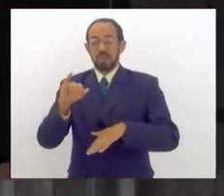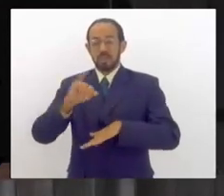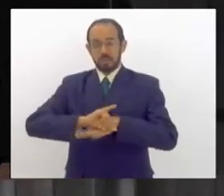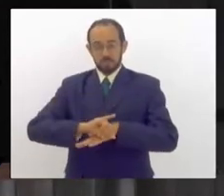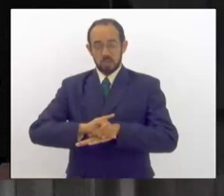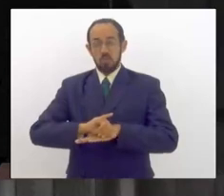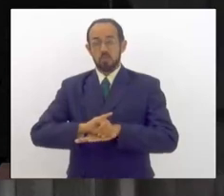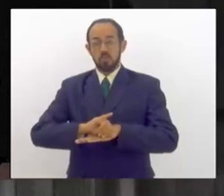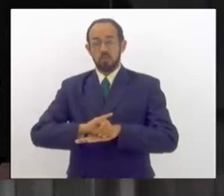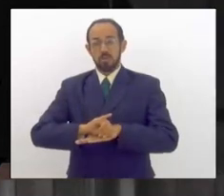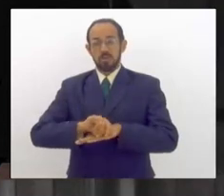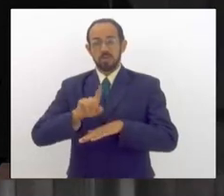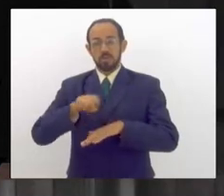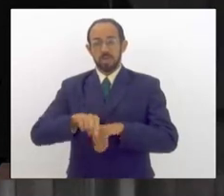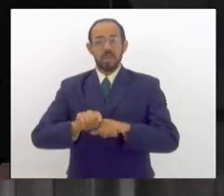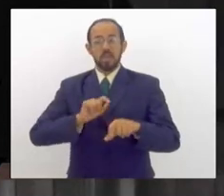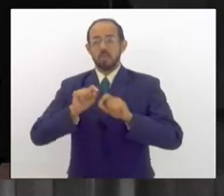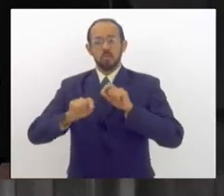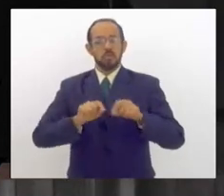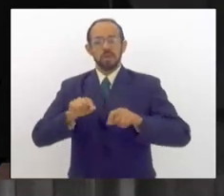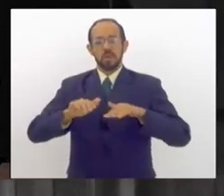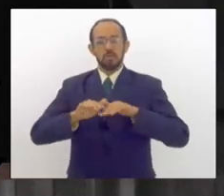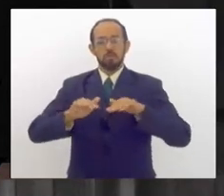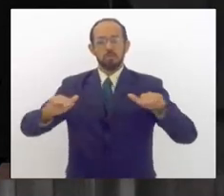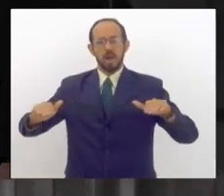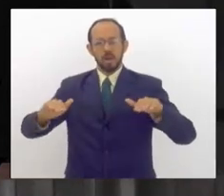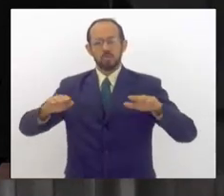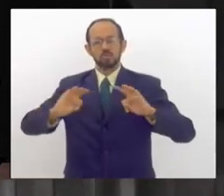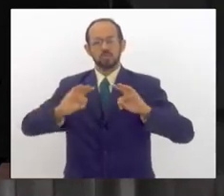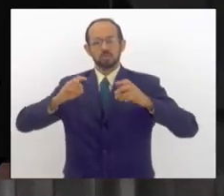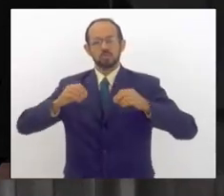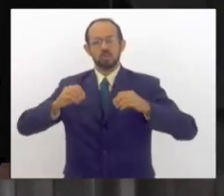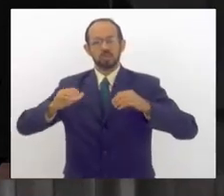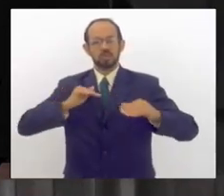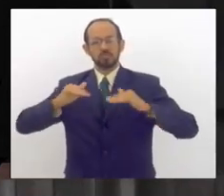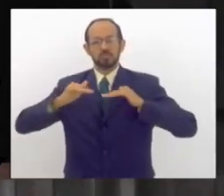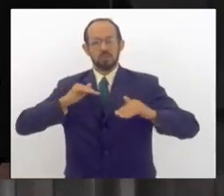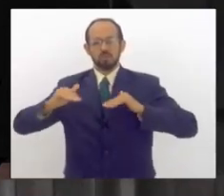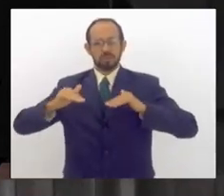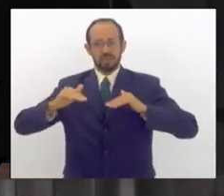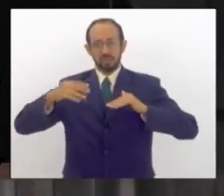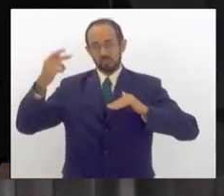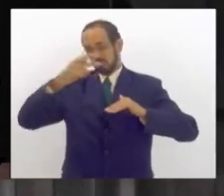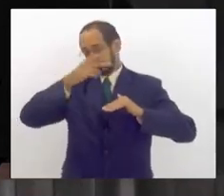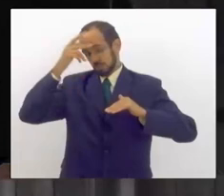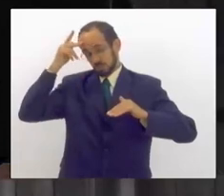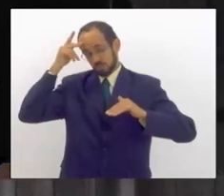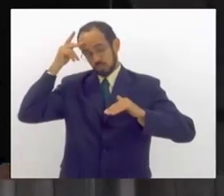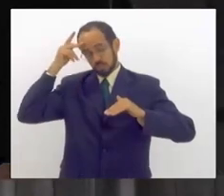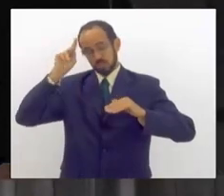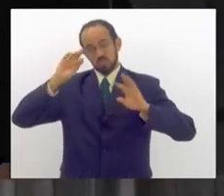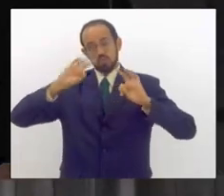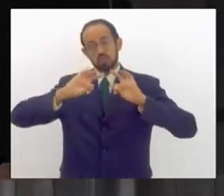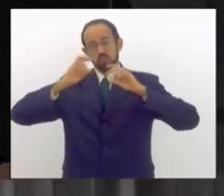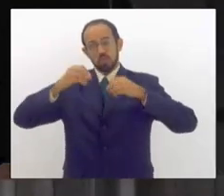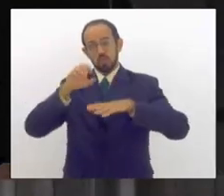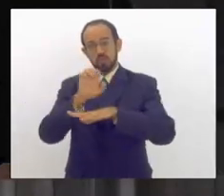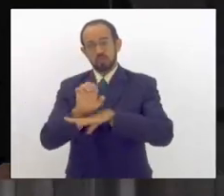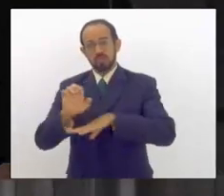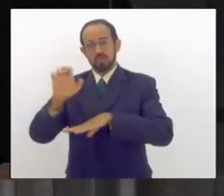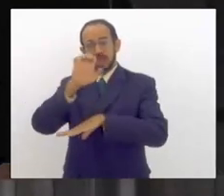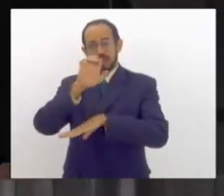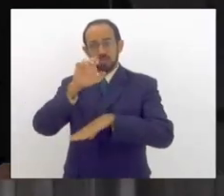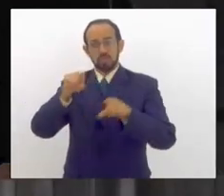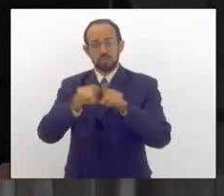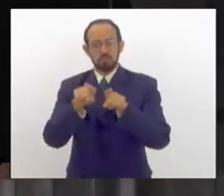onde será palco dessa grande mobilização de pessoas de todos os estados e